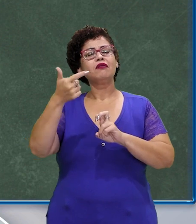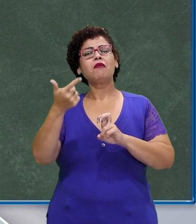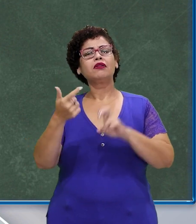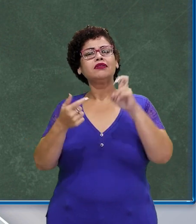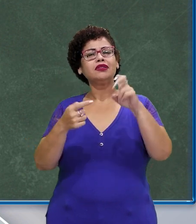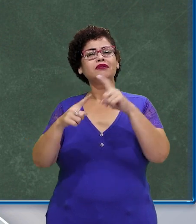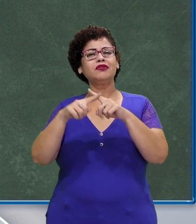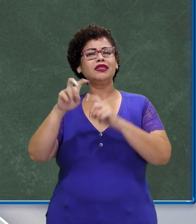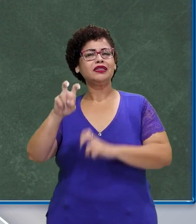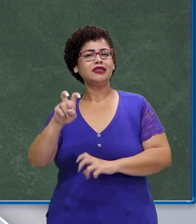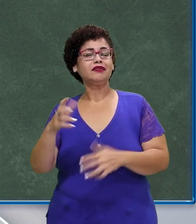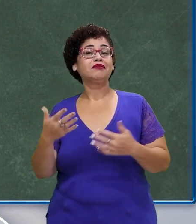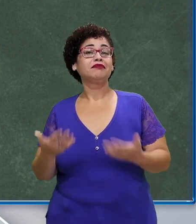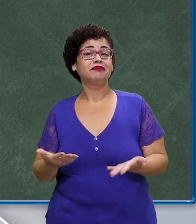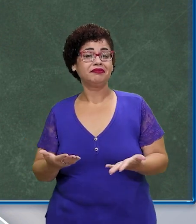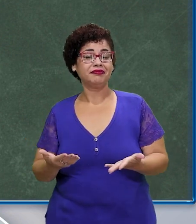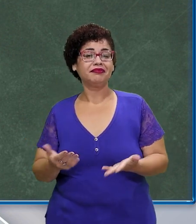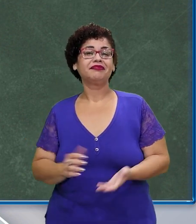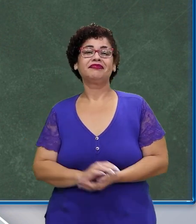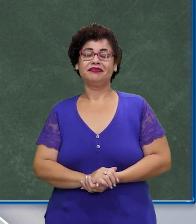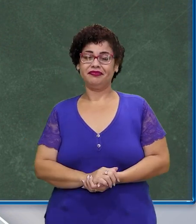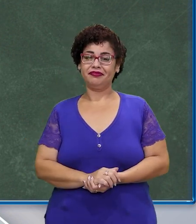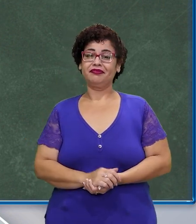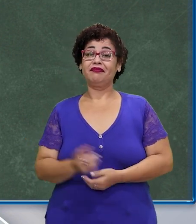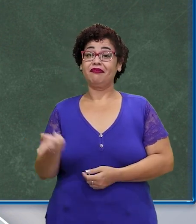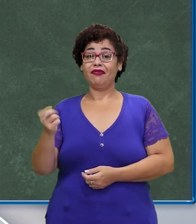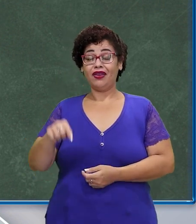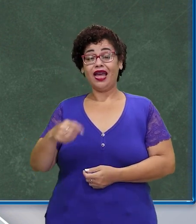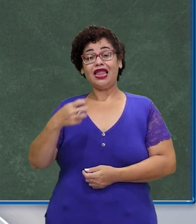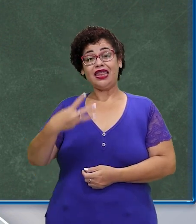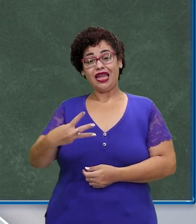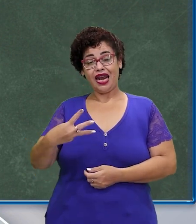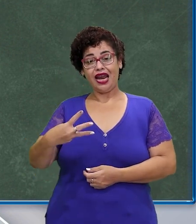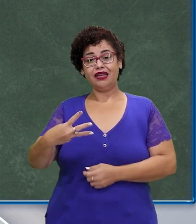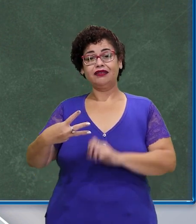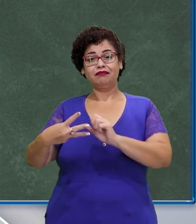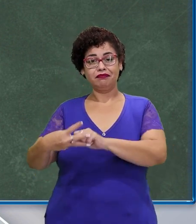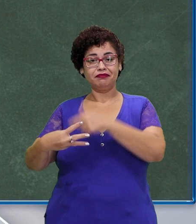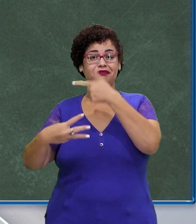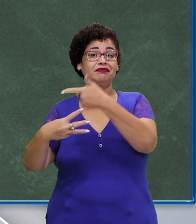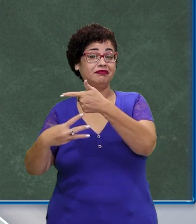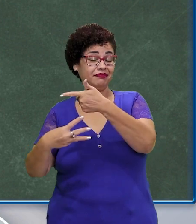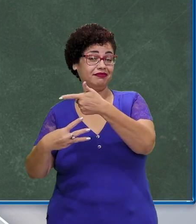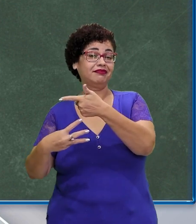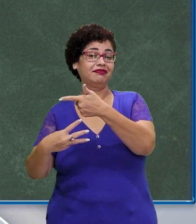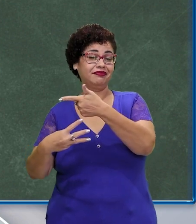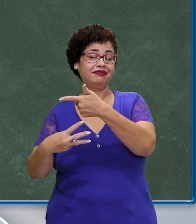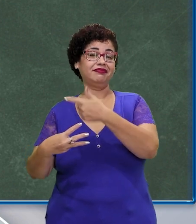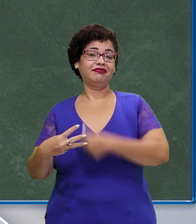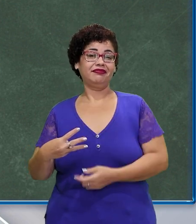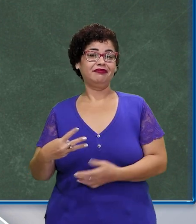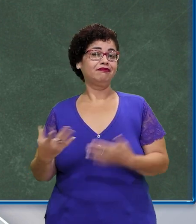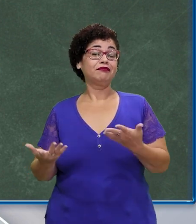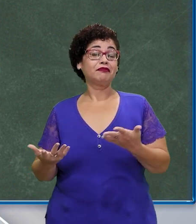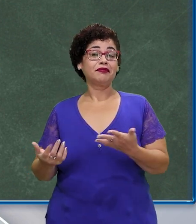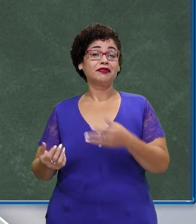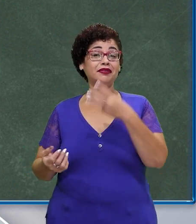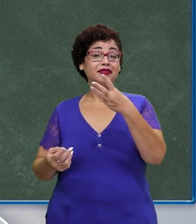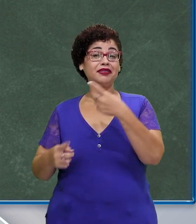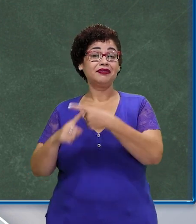quadrado? 25. Vou pegar o 3 e elevar ao quadrado. Quanto que